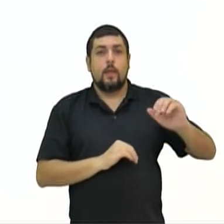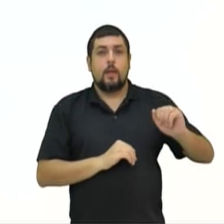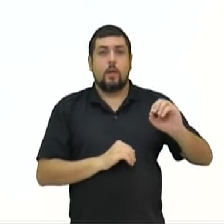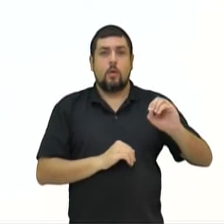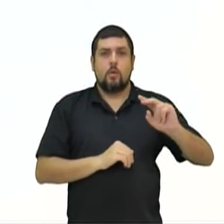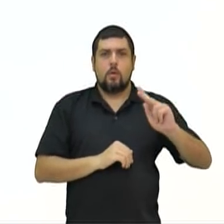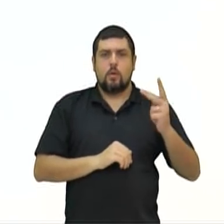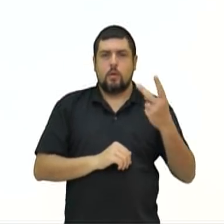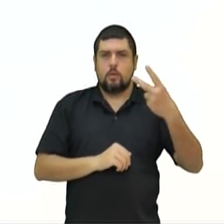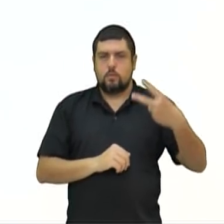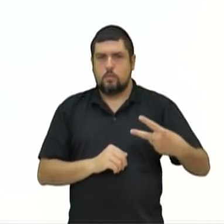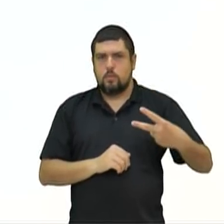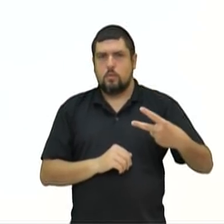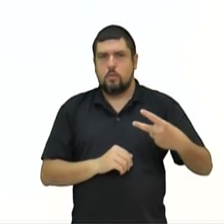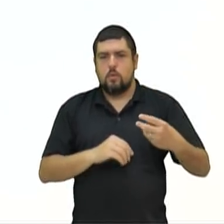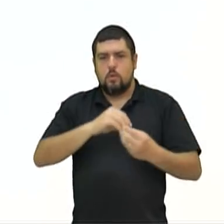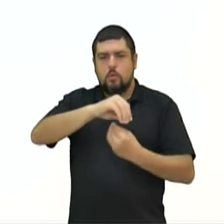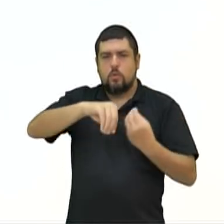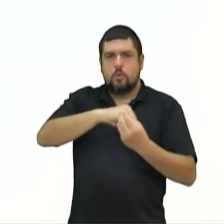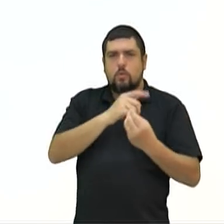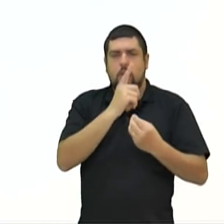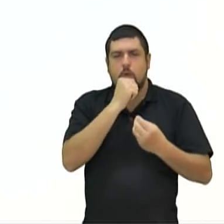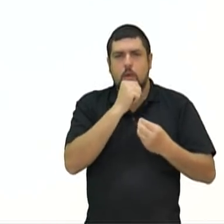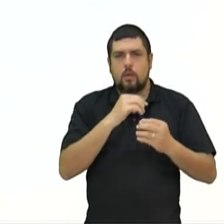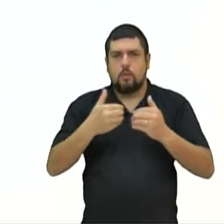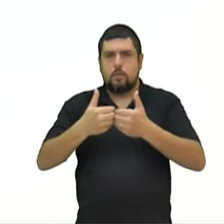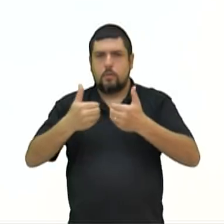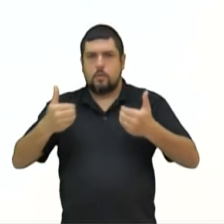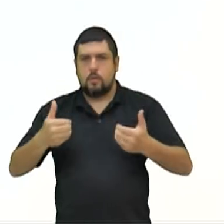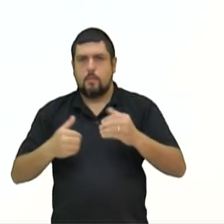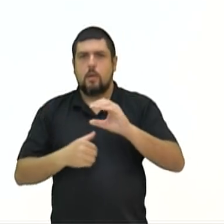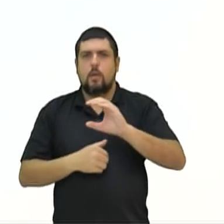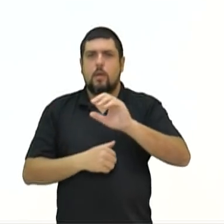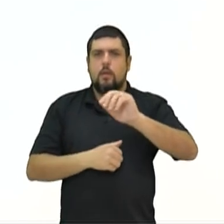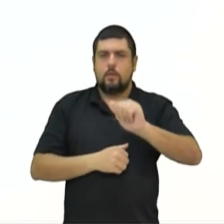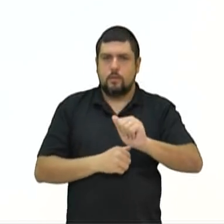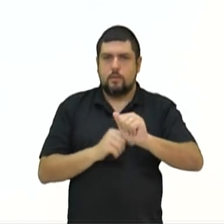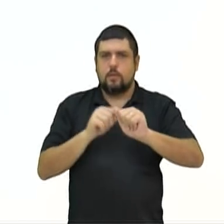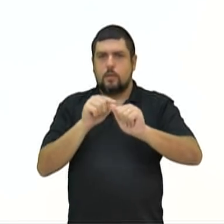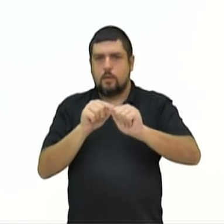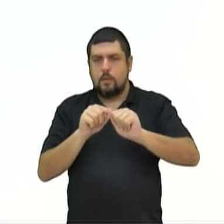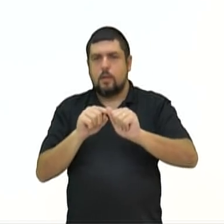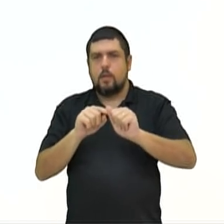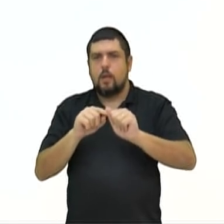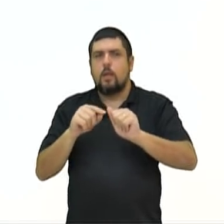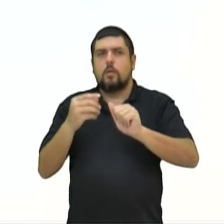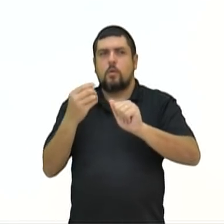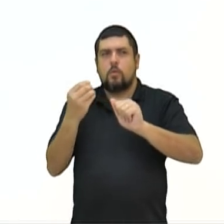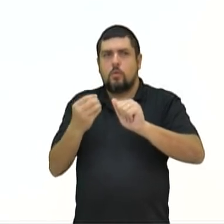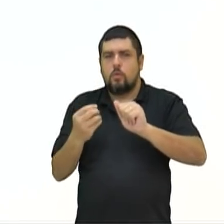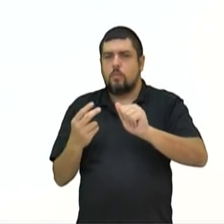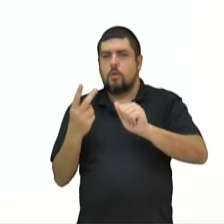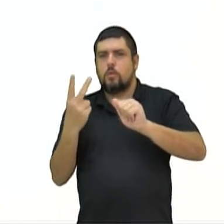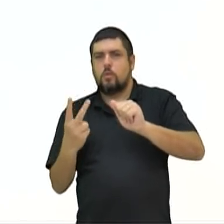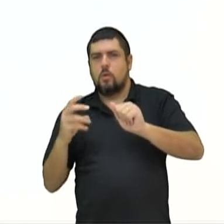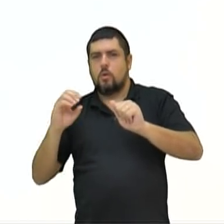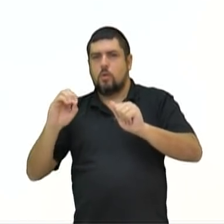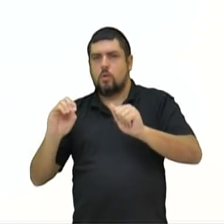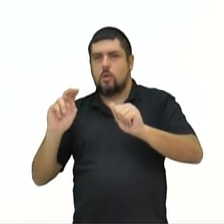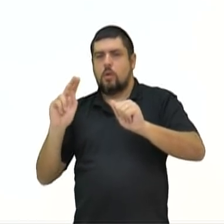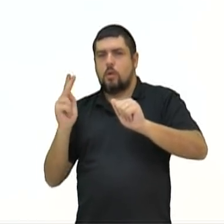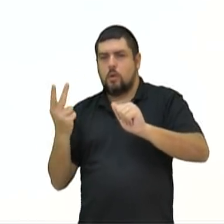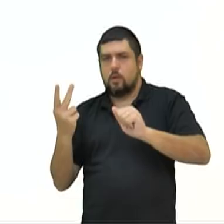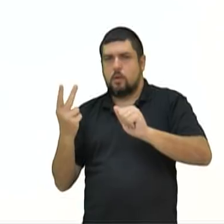CaOH2 misturou em água. Cátion Ca com 2 cargas positivas e 2